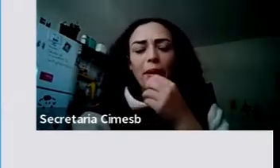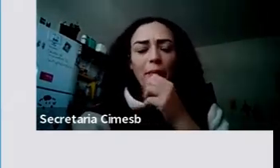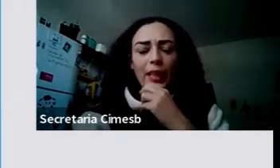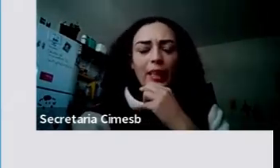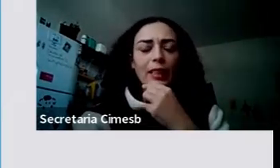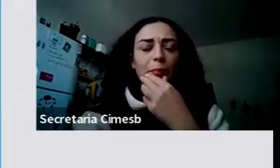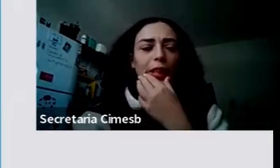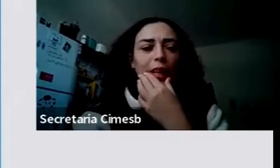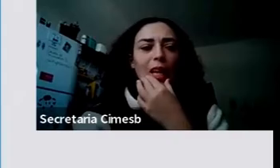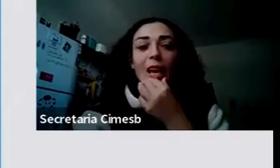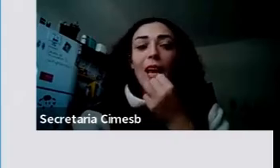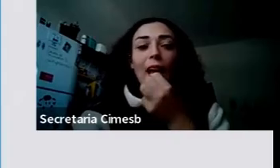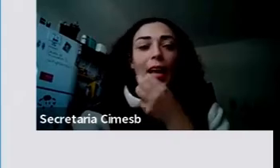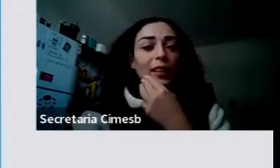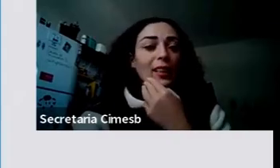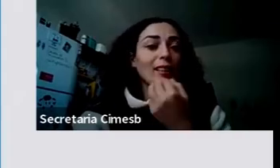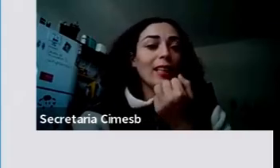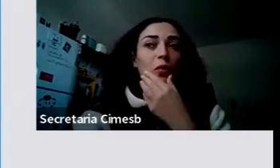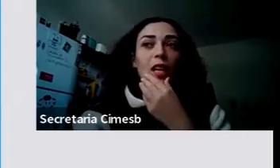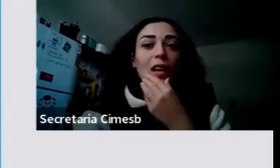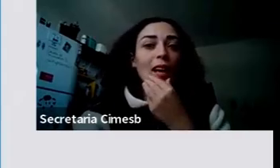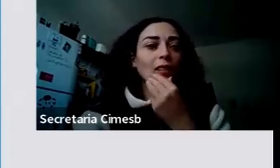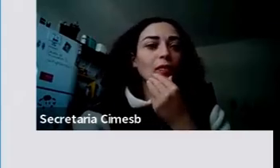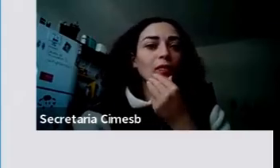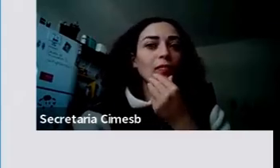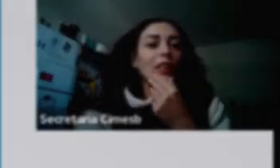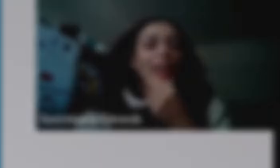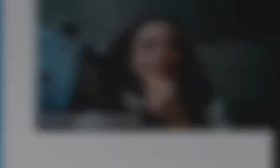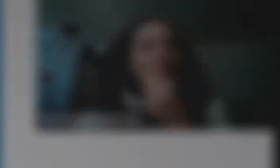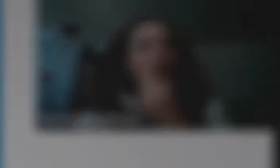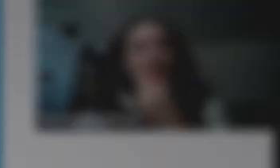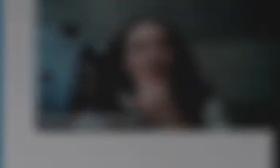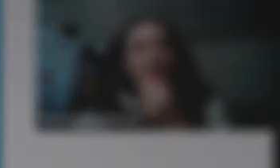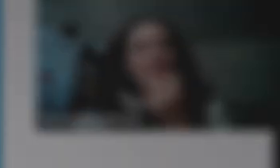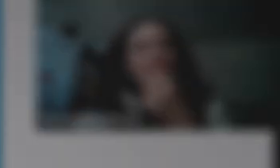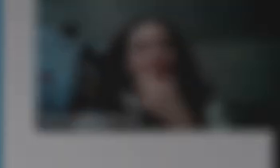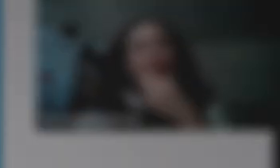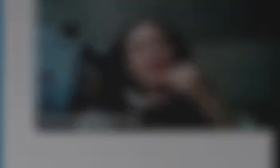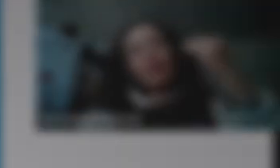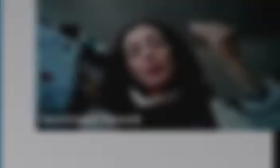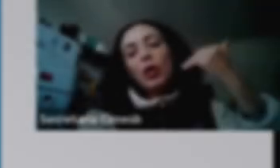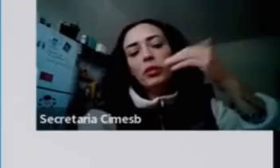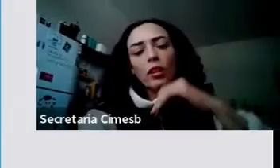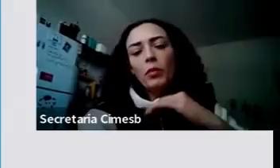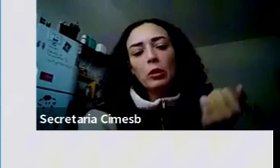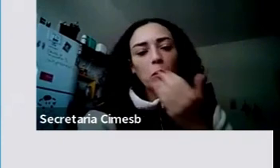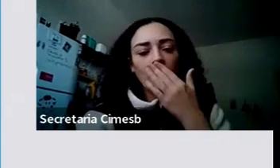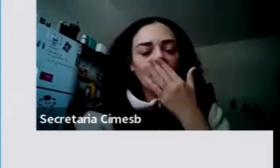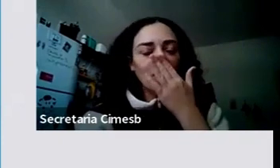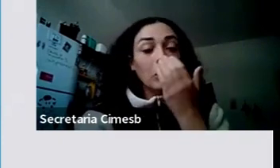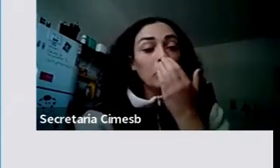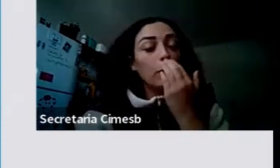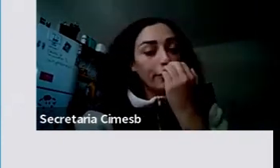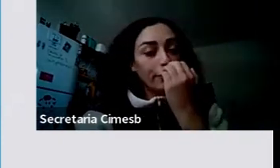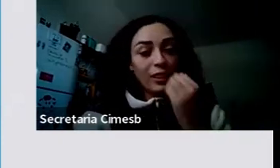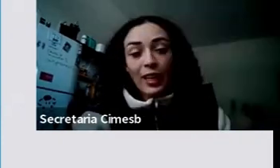E ele tá bem bacana porque ela vai trazer o olhar dela, como ela enxerga a sociedade. Então tem vários tópicos, é uma